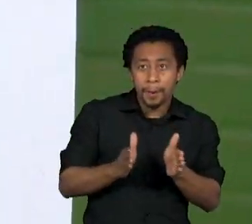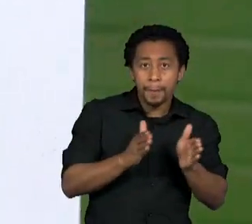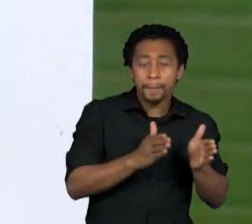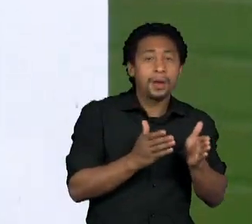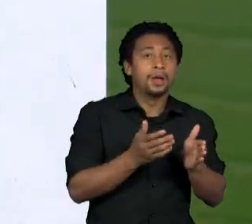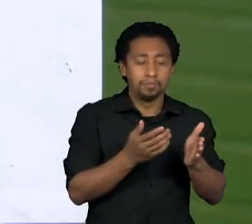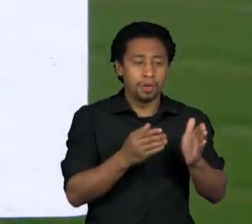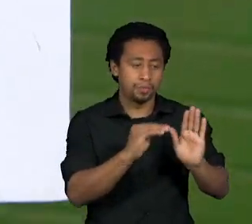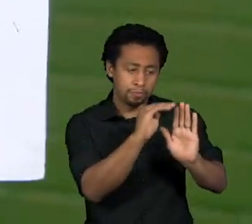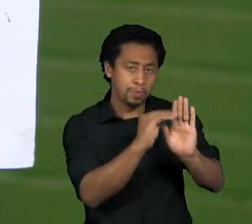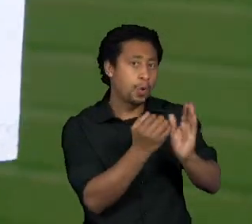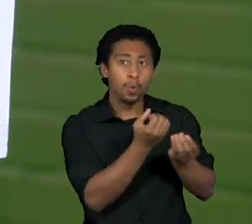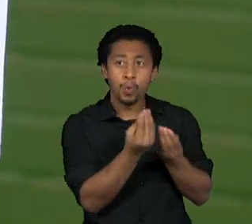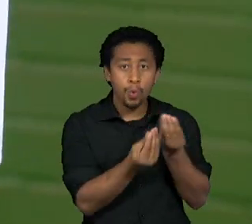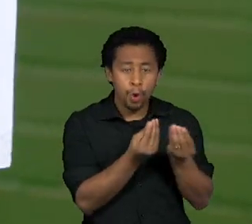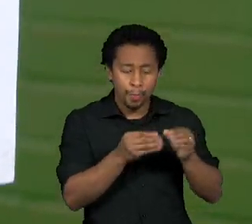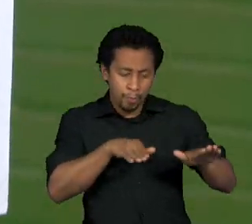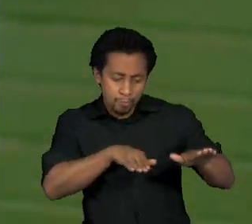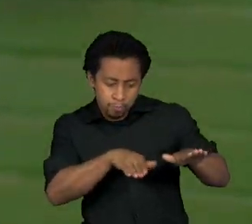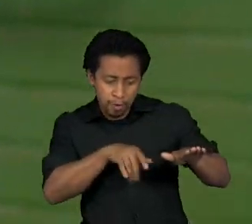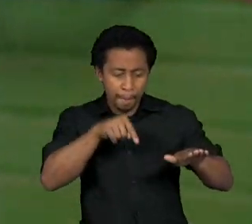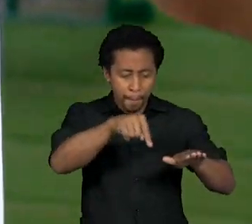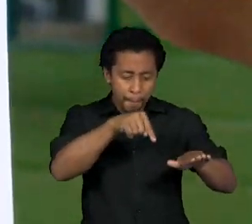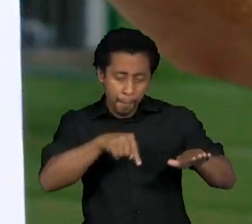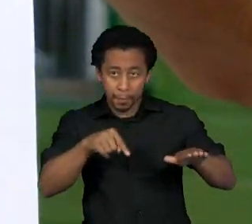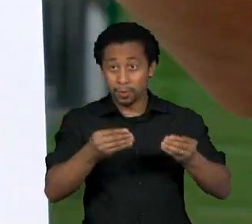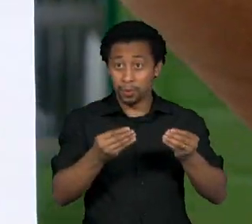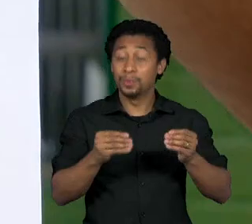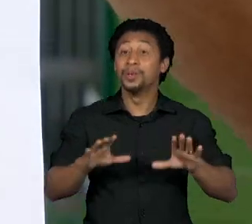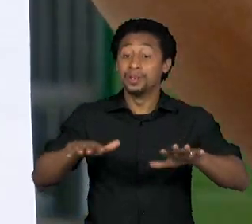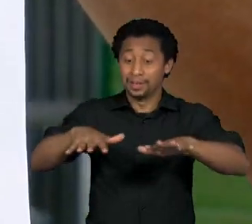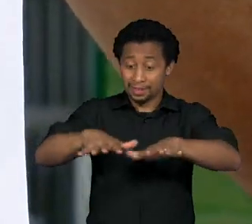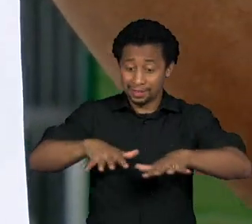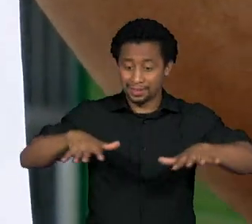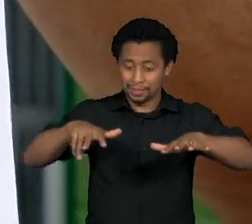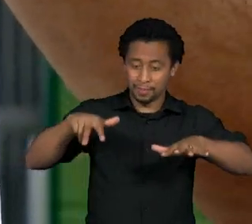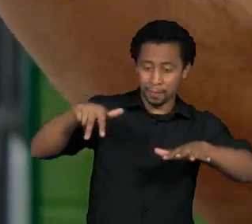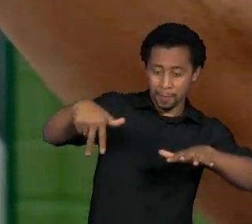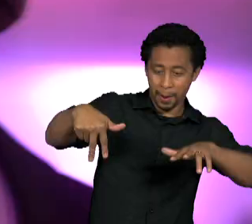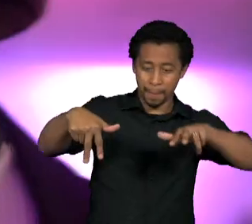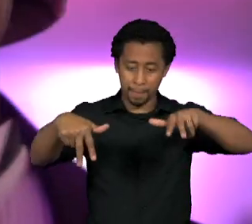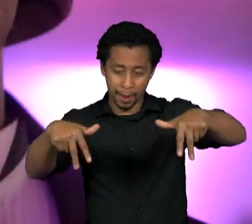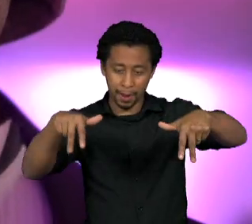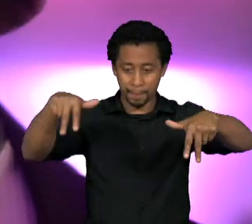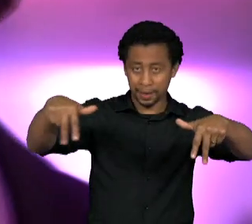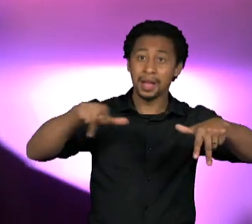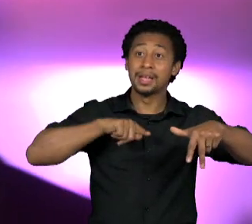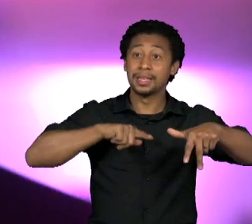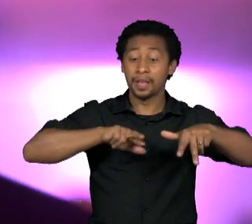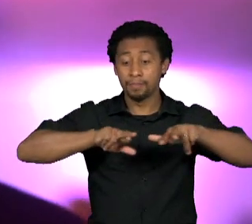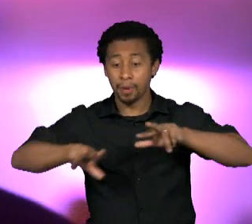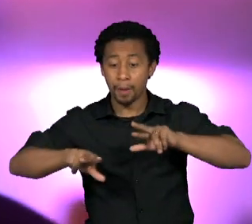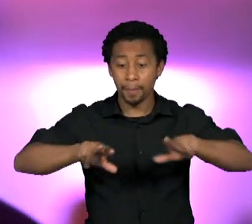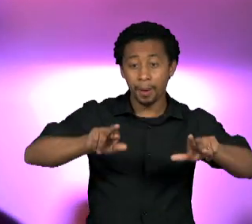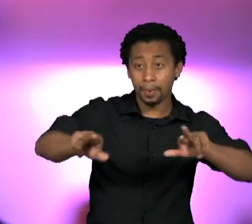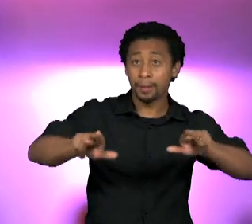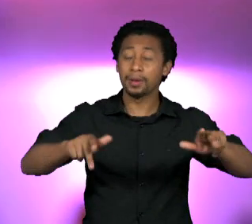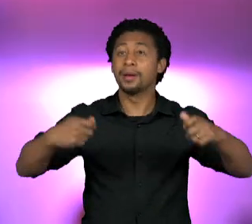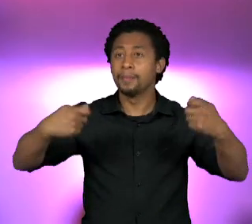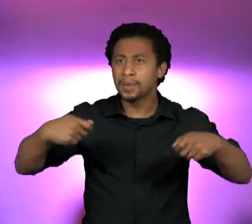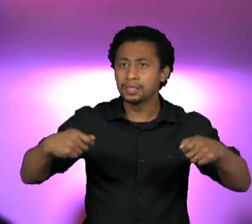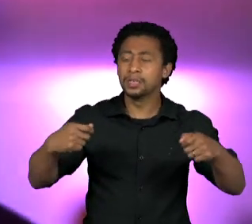diversos beatmakers no palco e aí a gente precisava organizar isso de alguma forma. Então criar essa metodologia com base nos loops, com